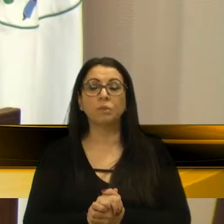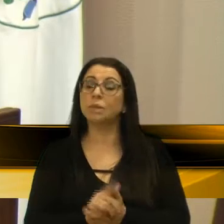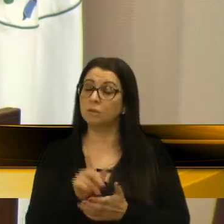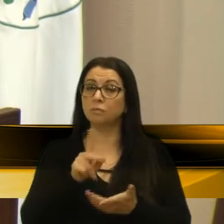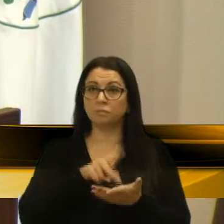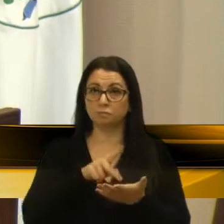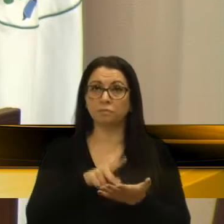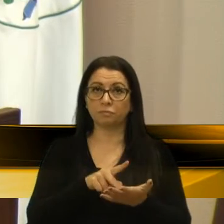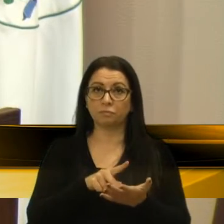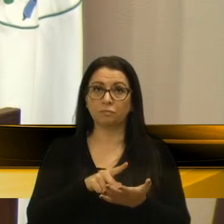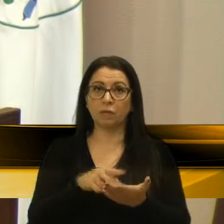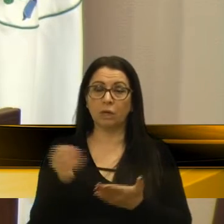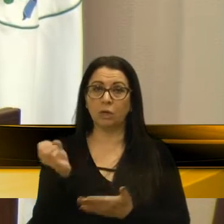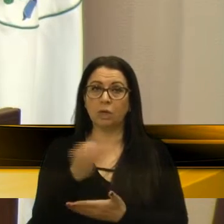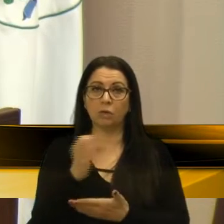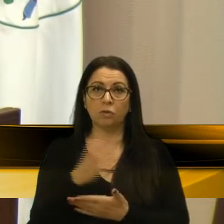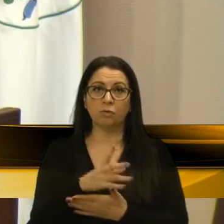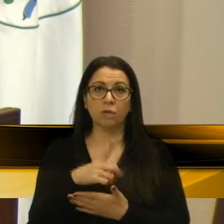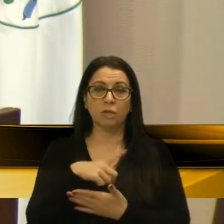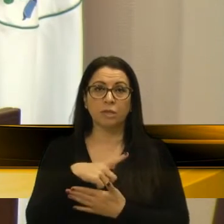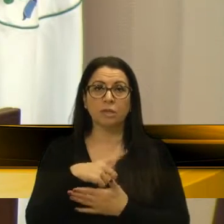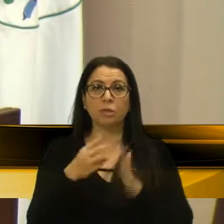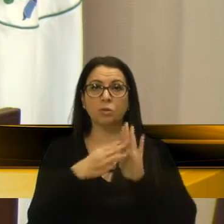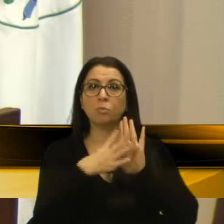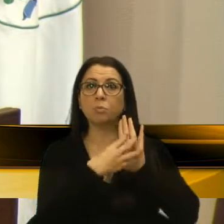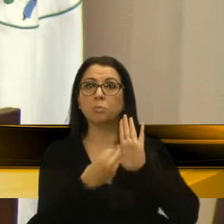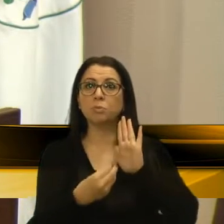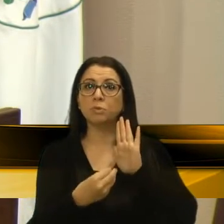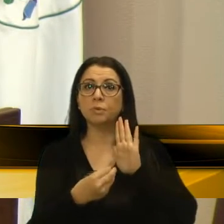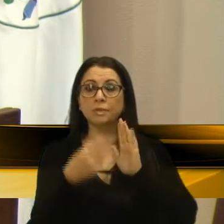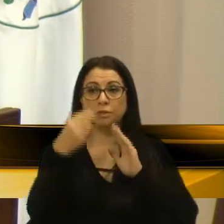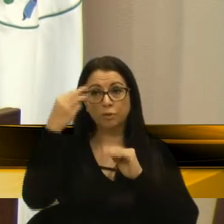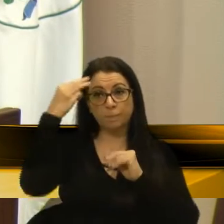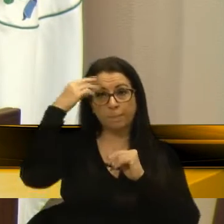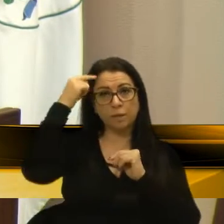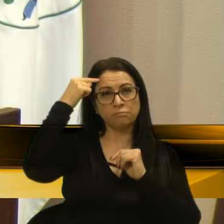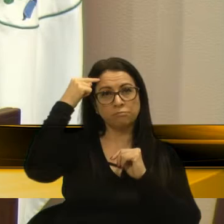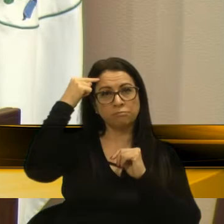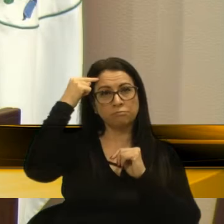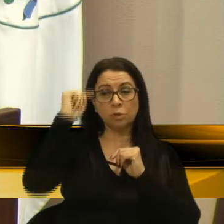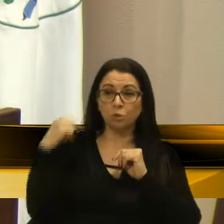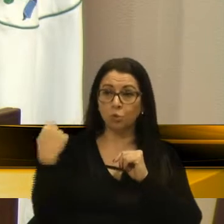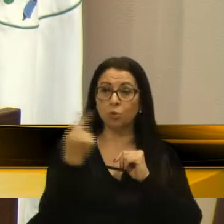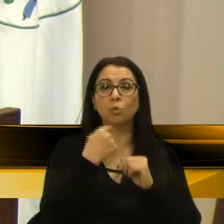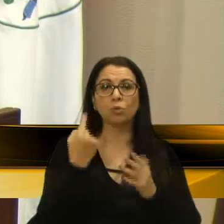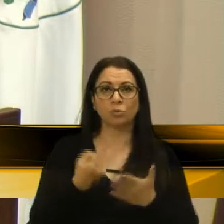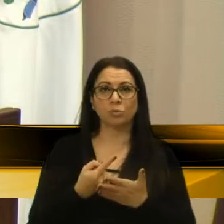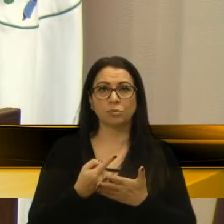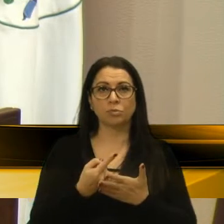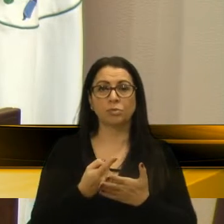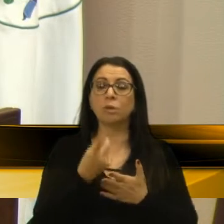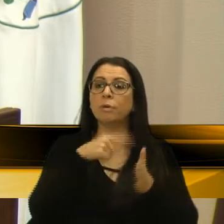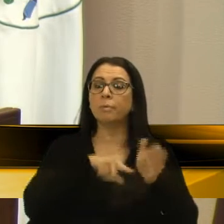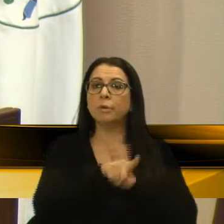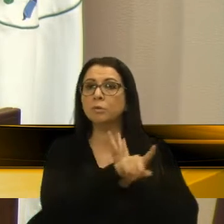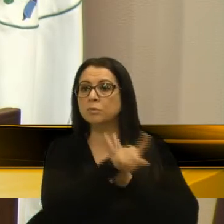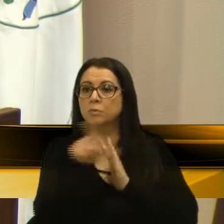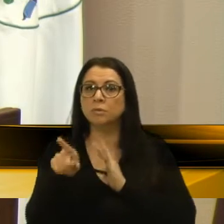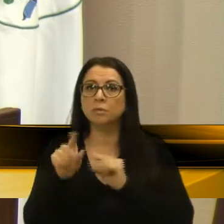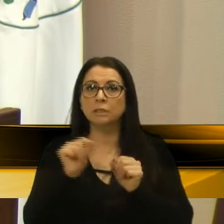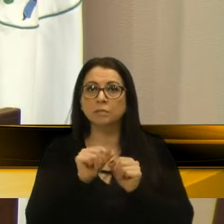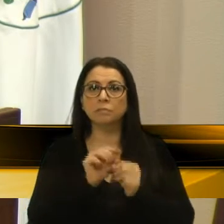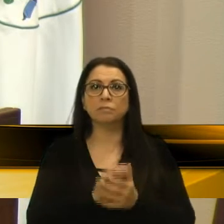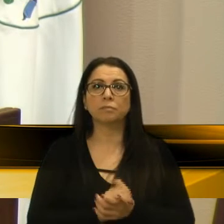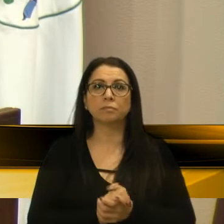fato, a inovação está no modelo mental de todos nós. Então, a pergunta que nós temos que